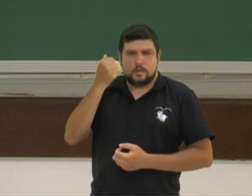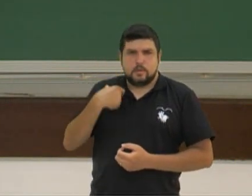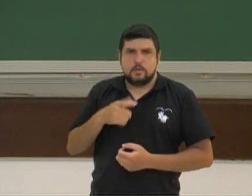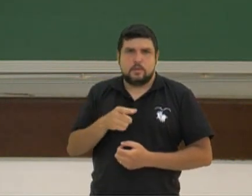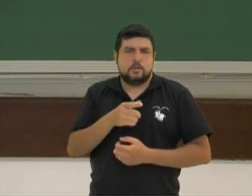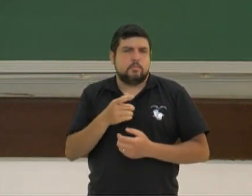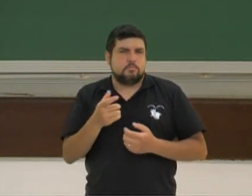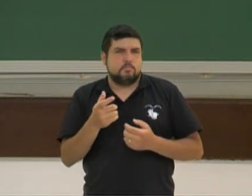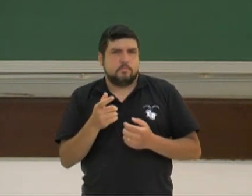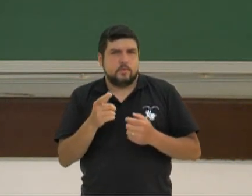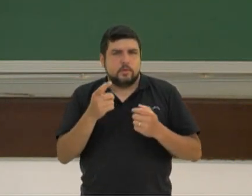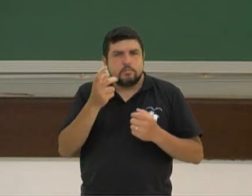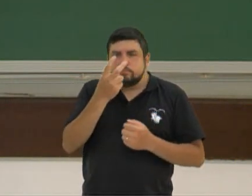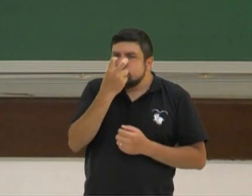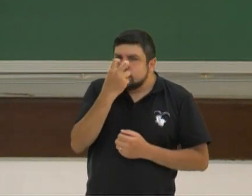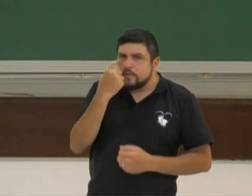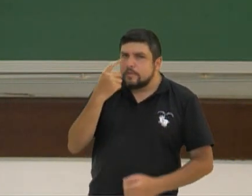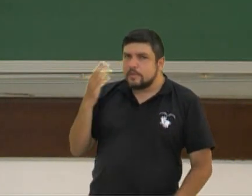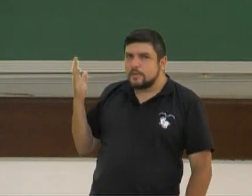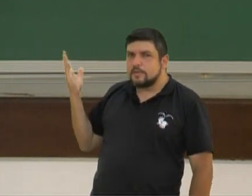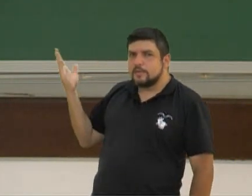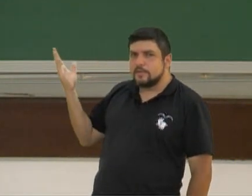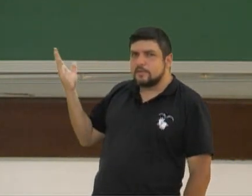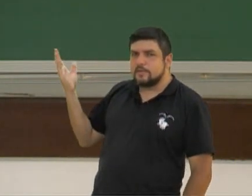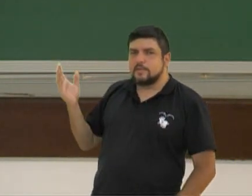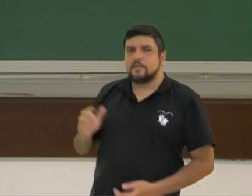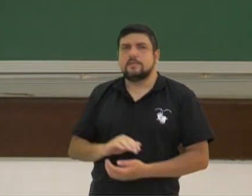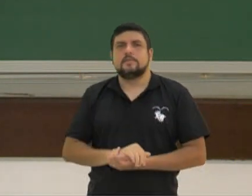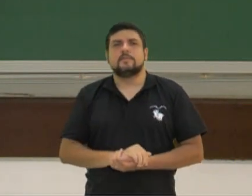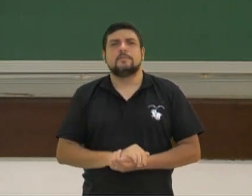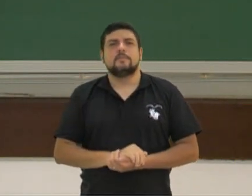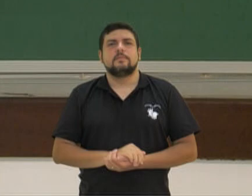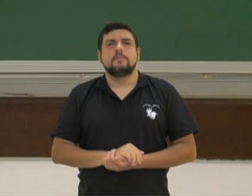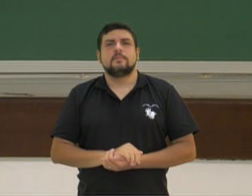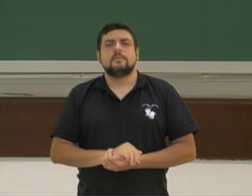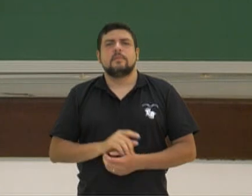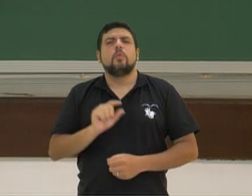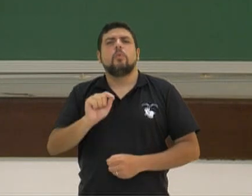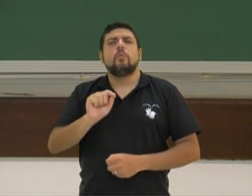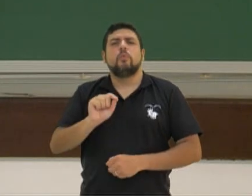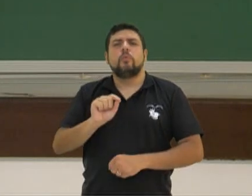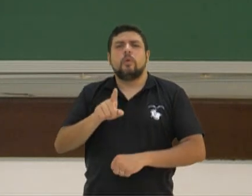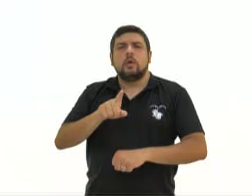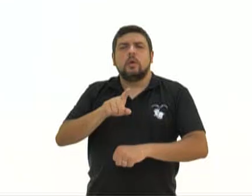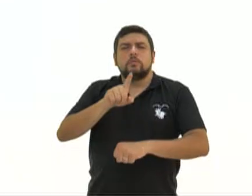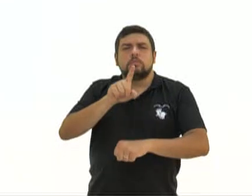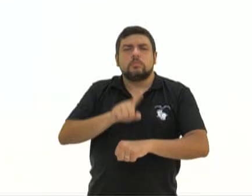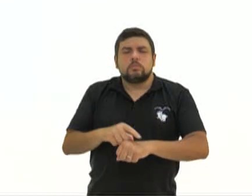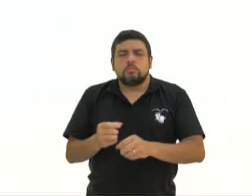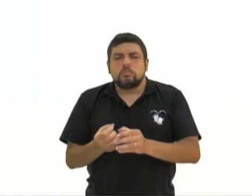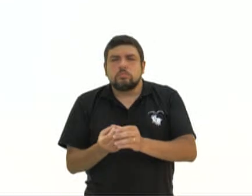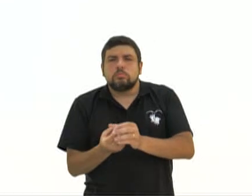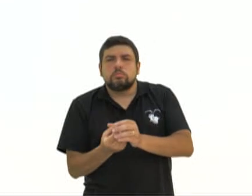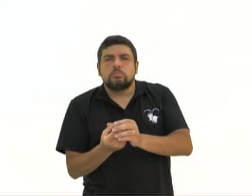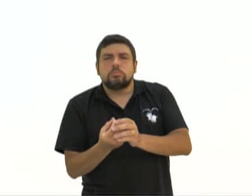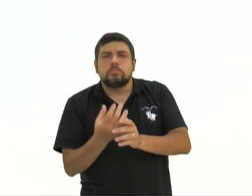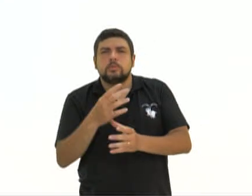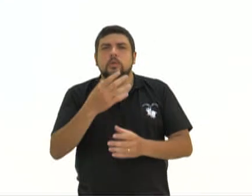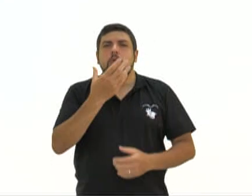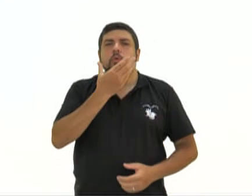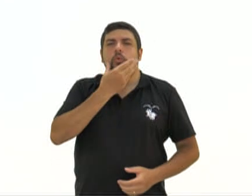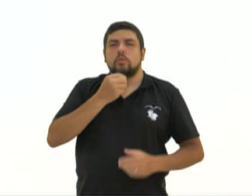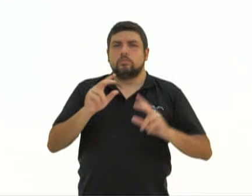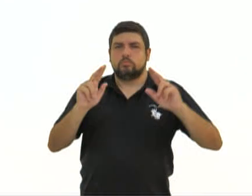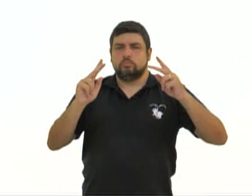em algum lugar essa imagem, né? É o momento da criação do homem. Essa pintura, ela